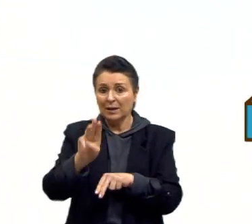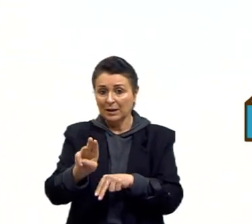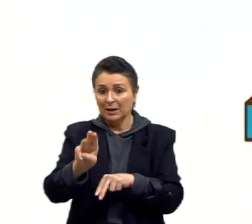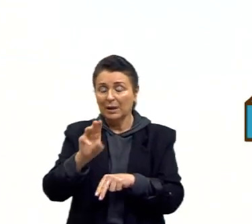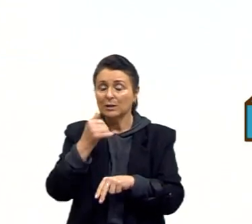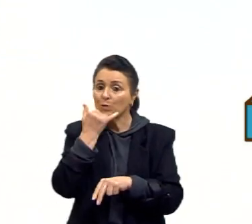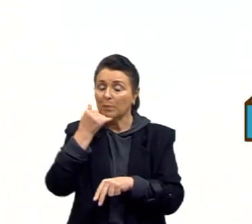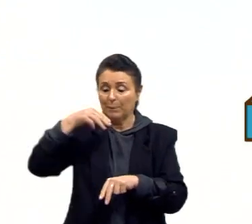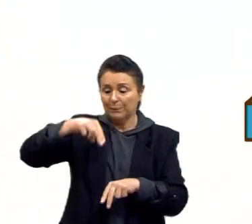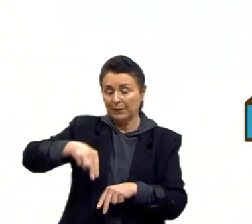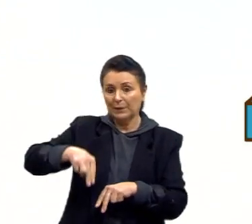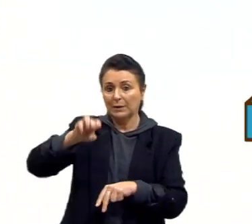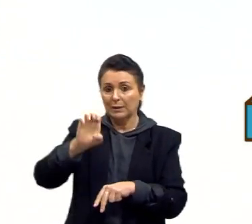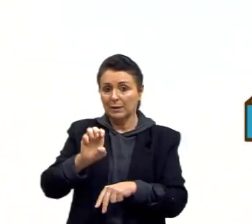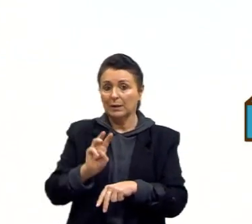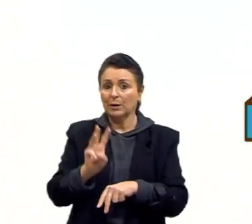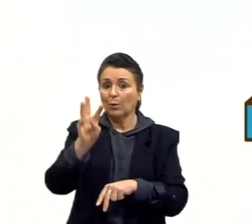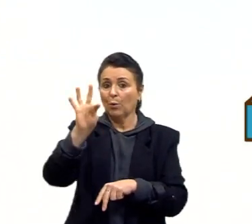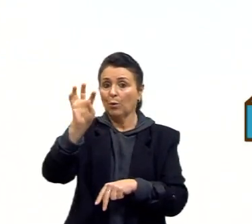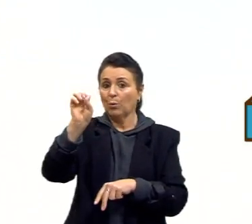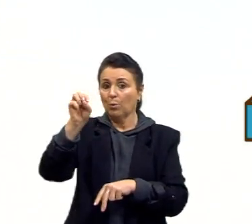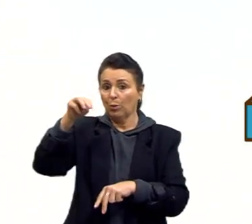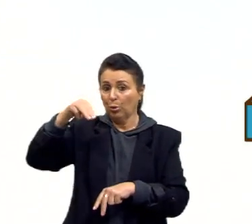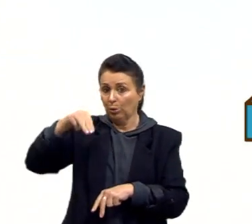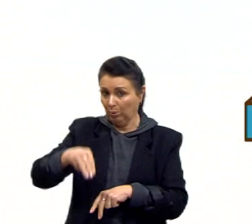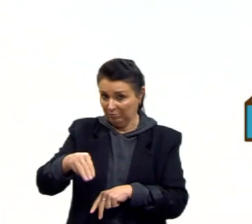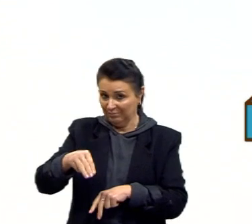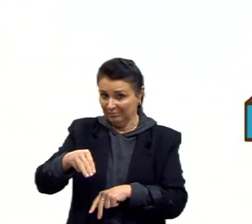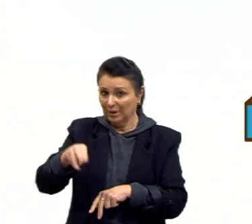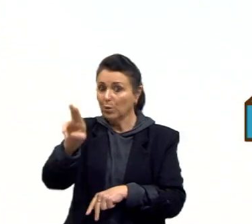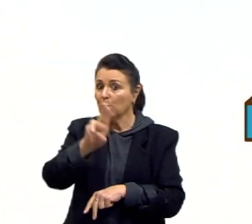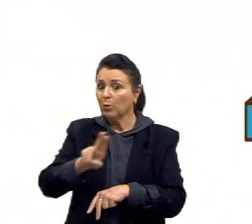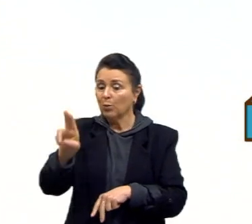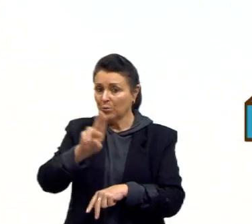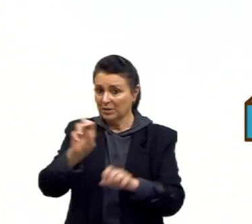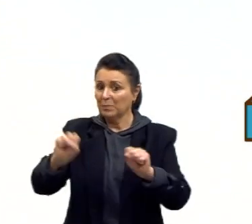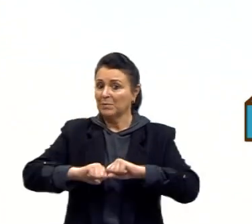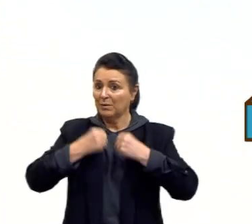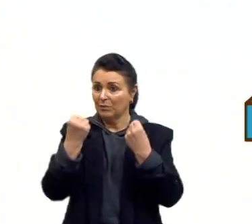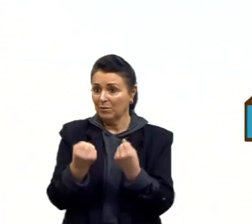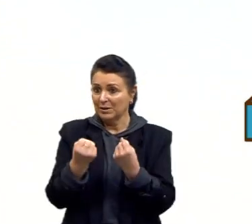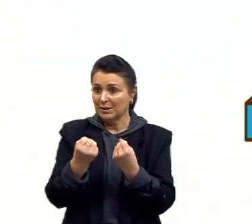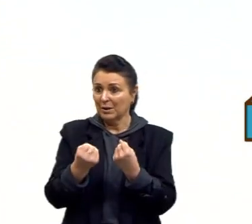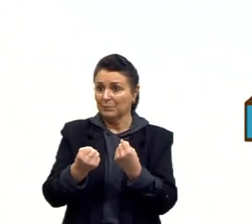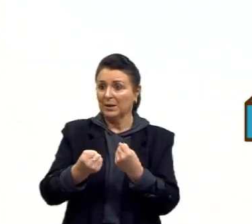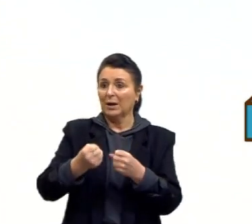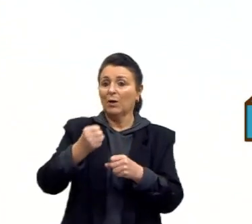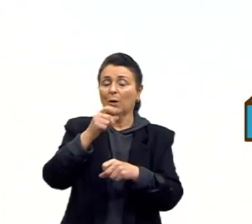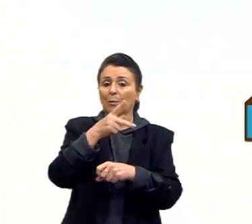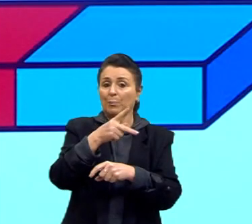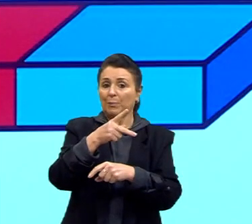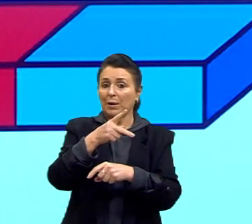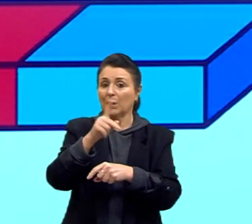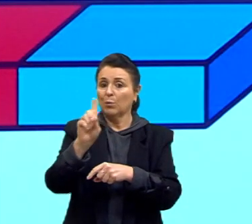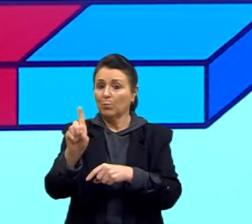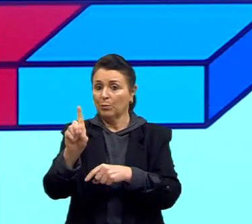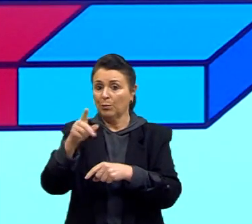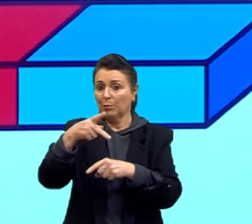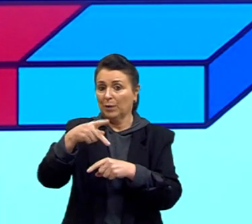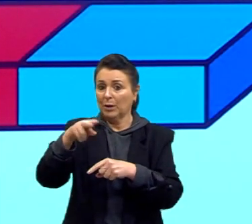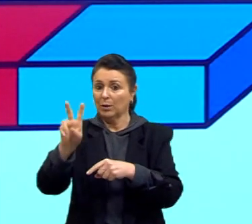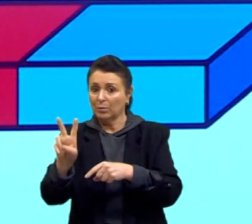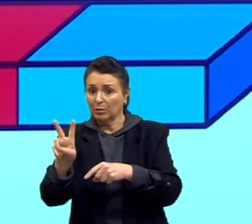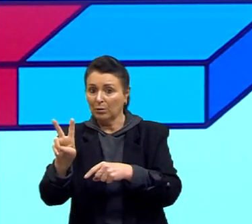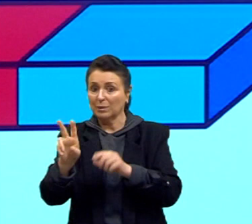em outro não é para força a gente tem aqui esse P1 esse P2 na verdade né eles são